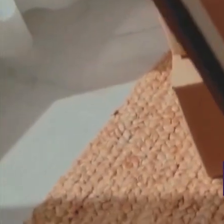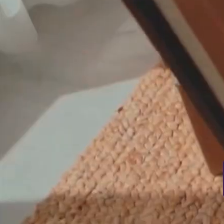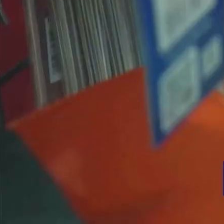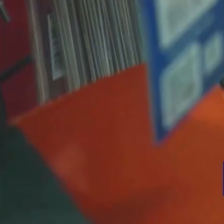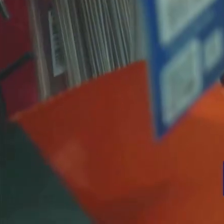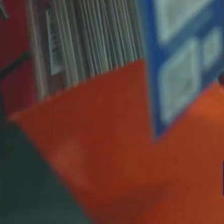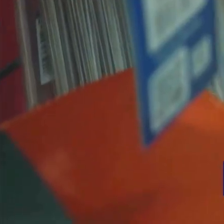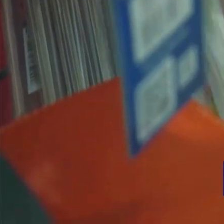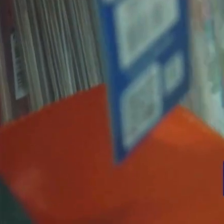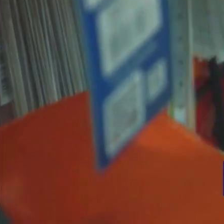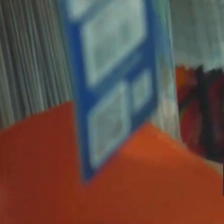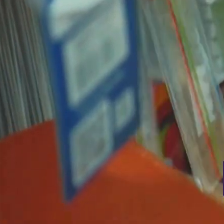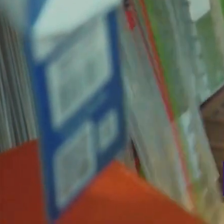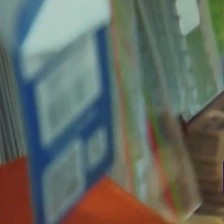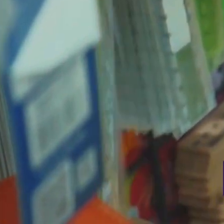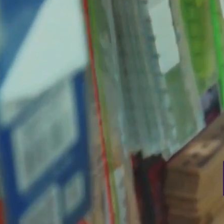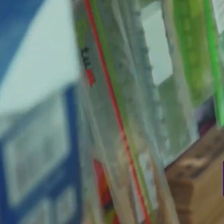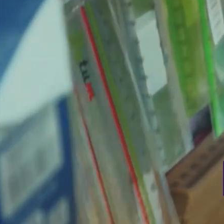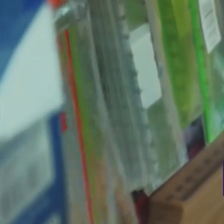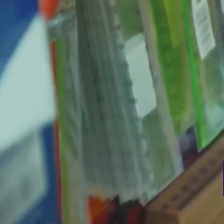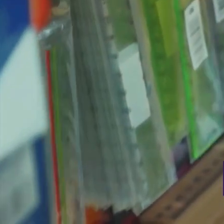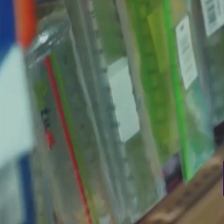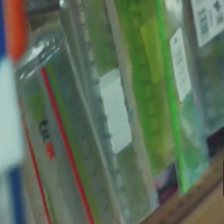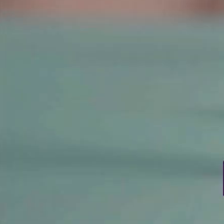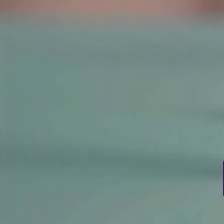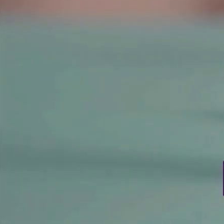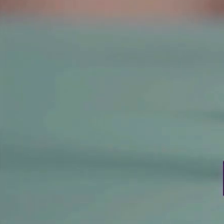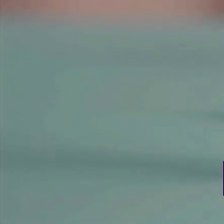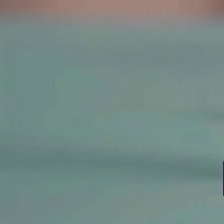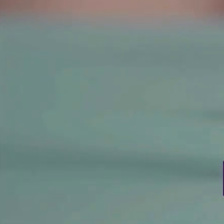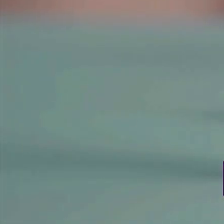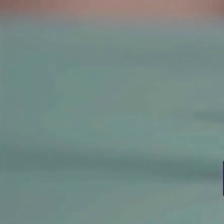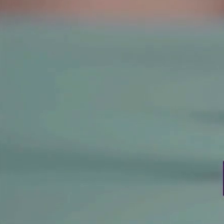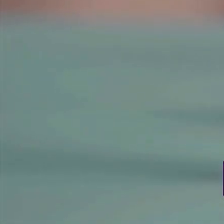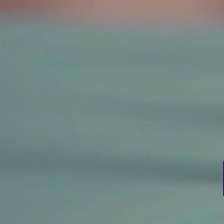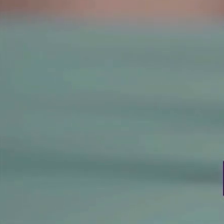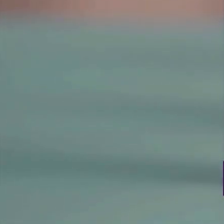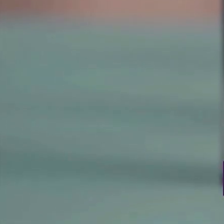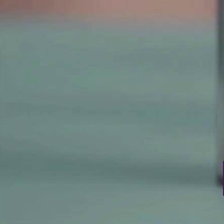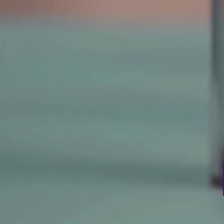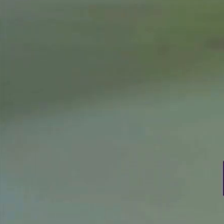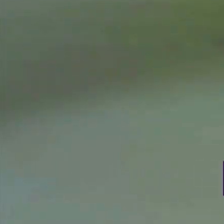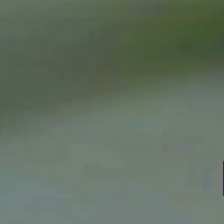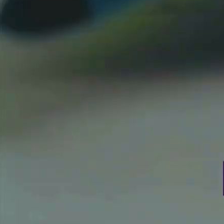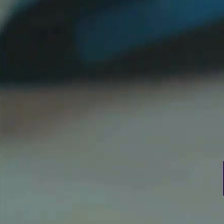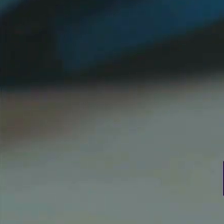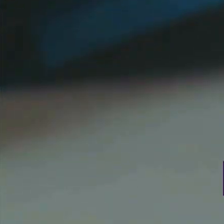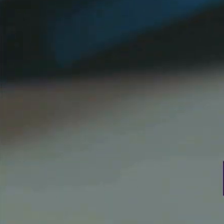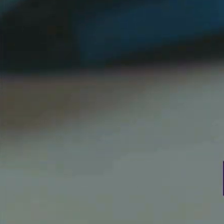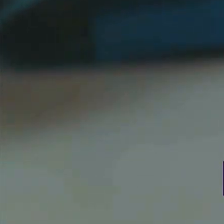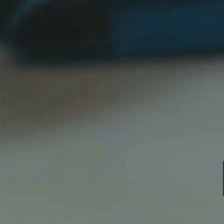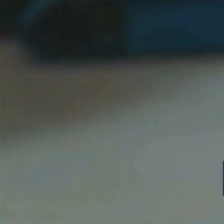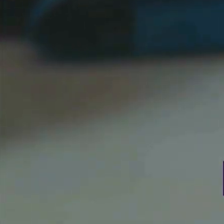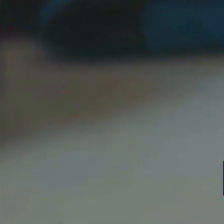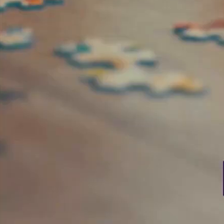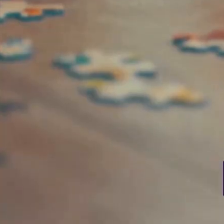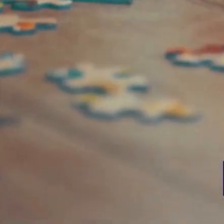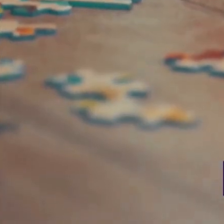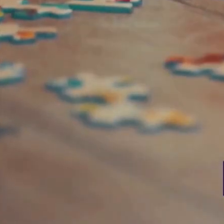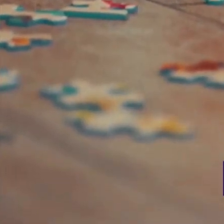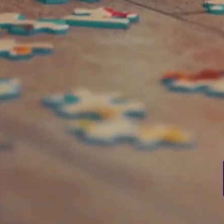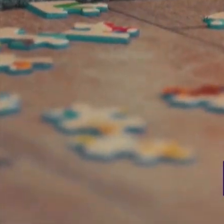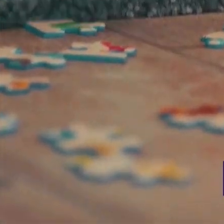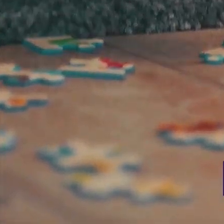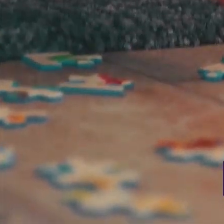Ao longo de um século, a Livraria Rossi esteve presente nas salas de aula, nas mesas de trabalho,